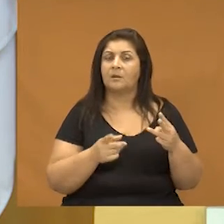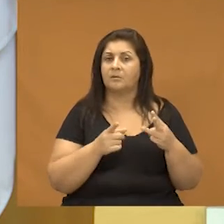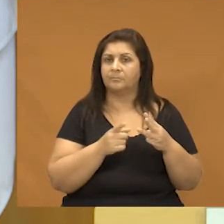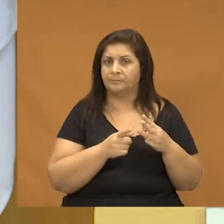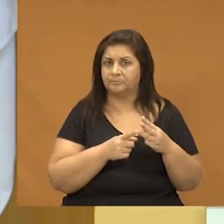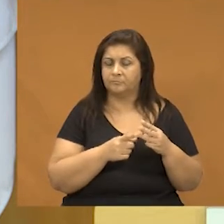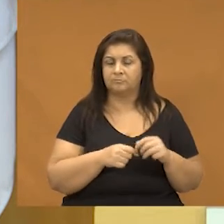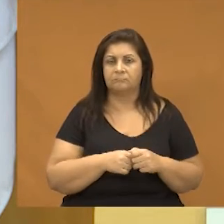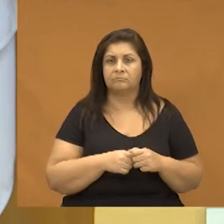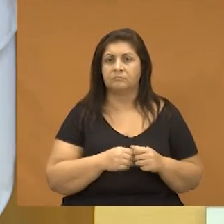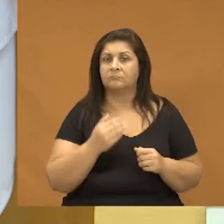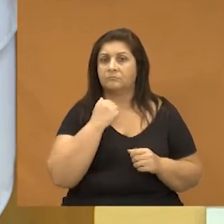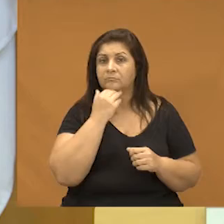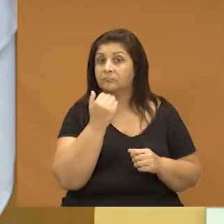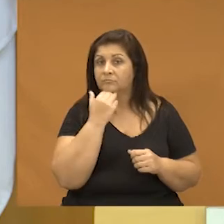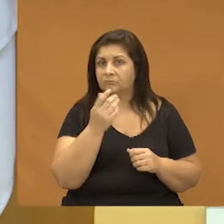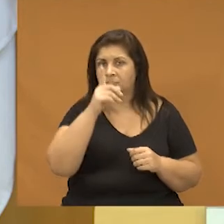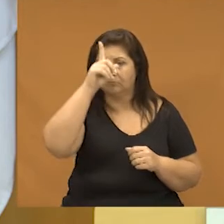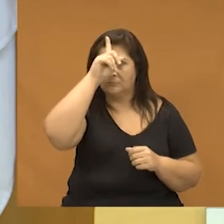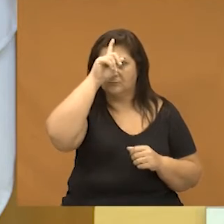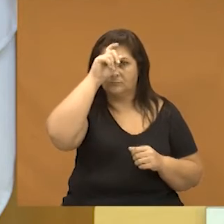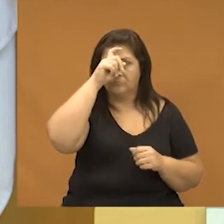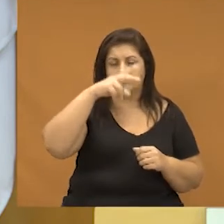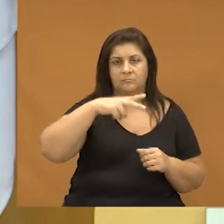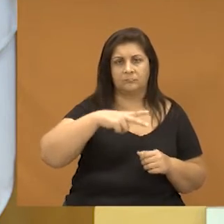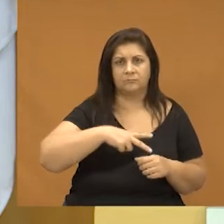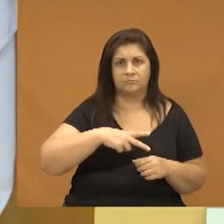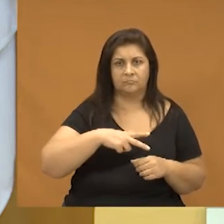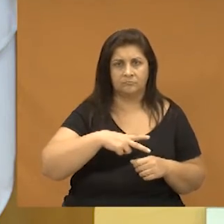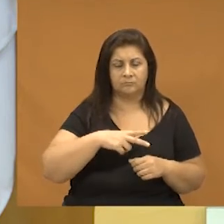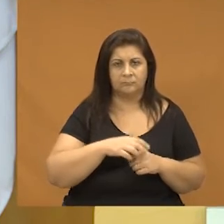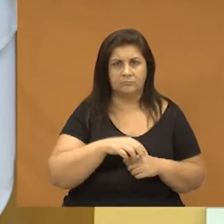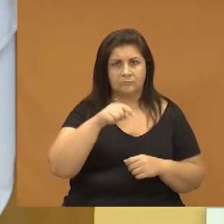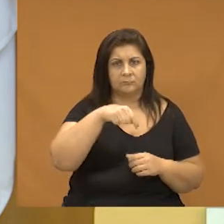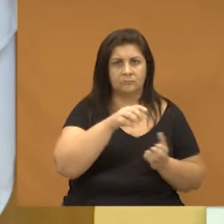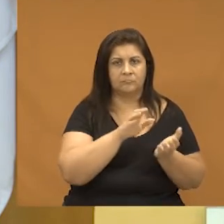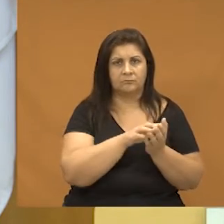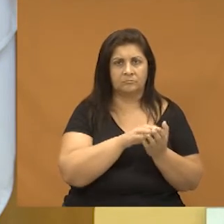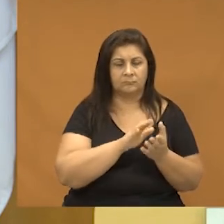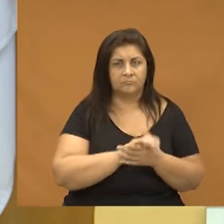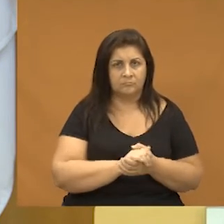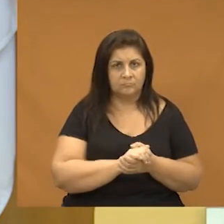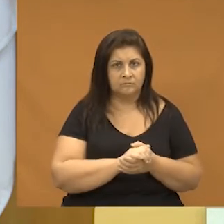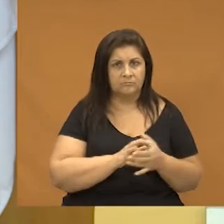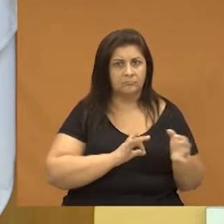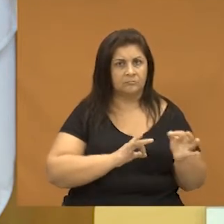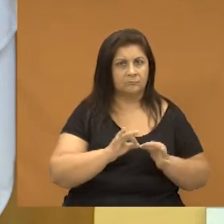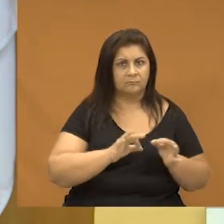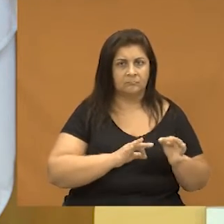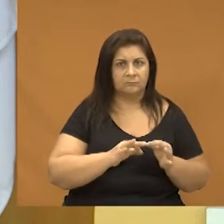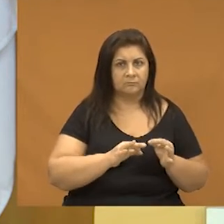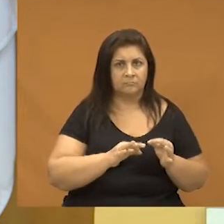falar, nenhum hospital particular de Jacareí está preparado para receber